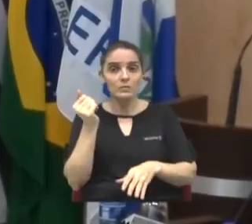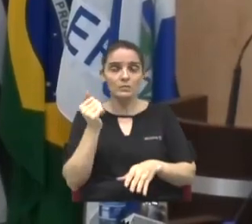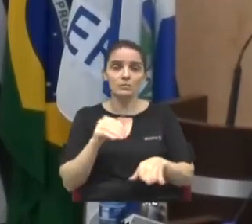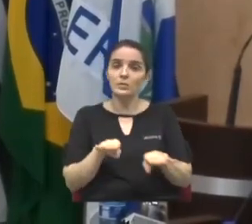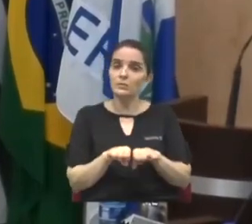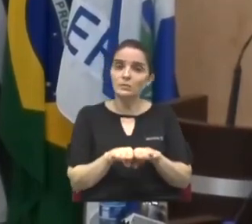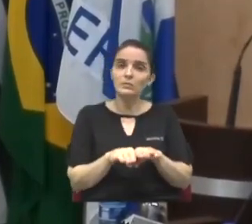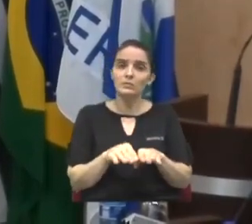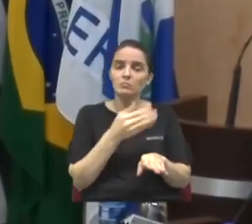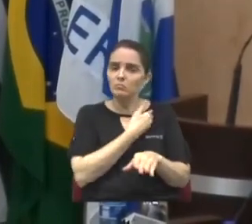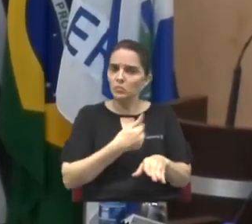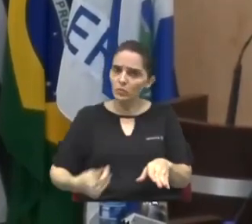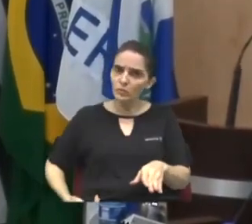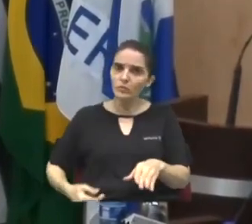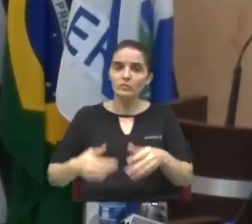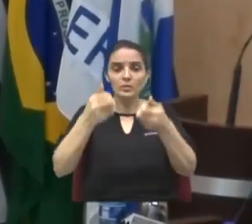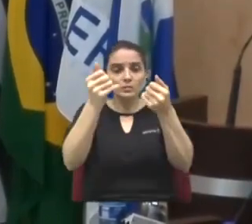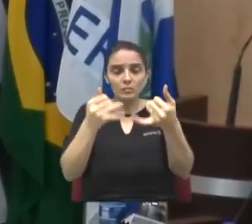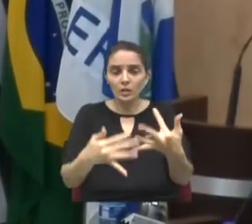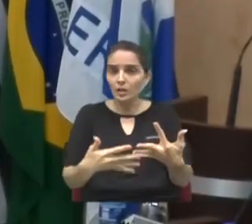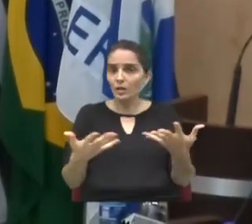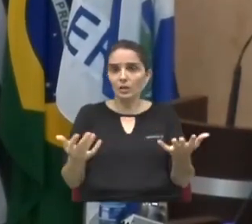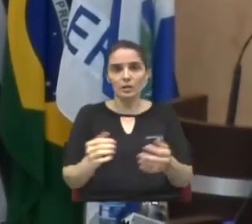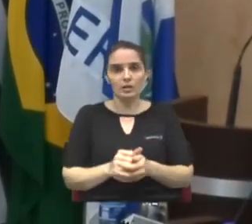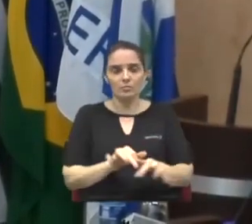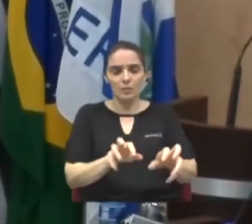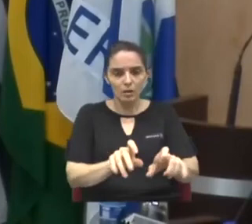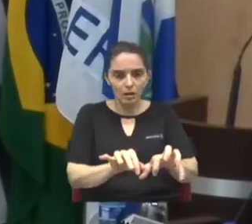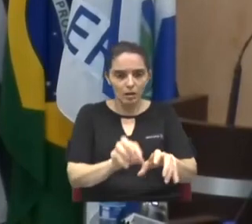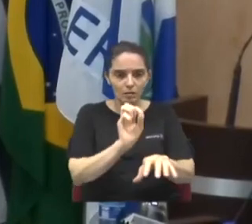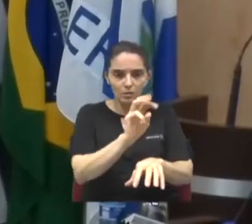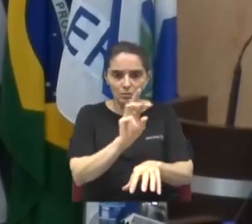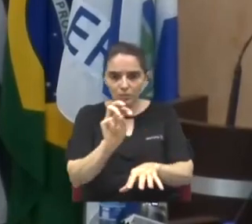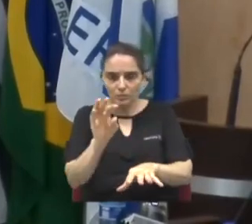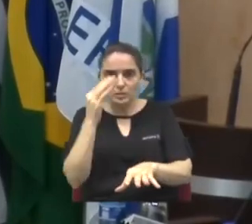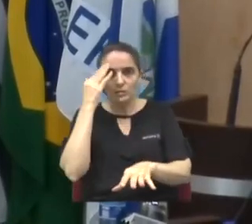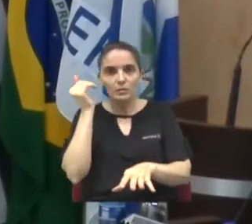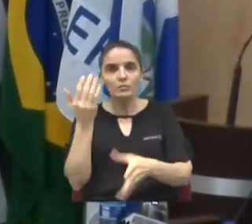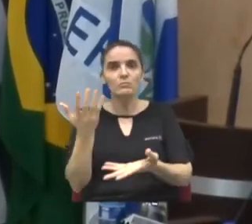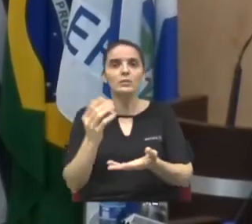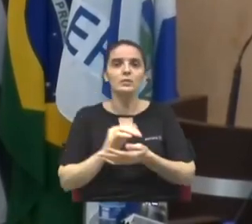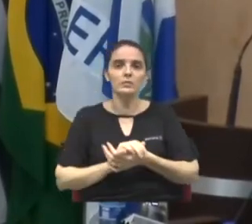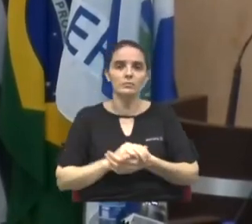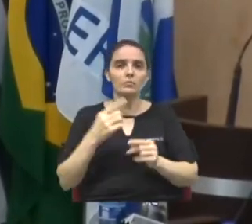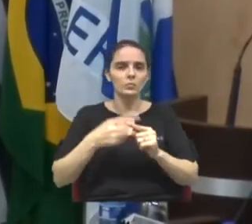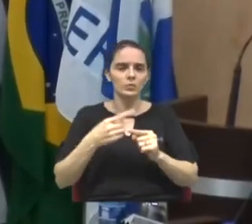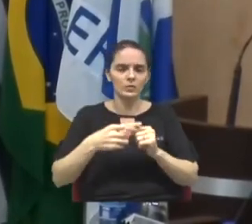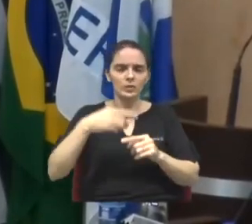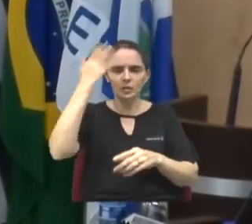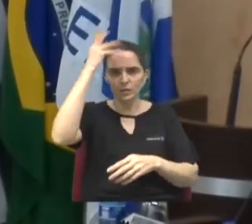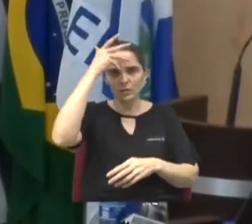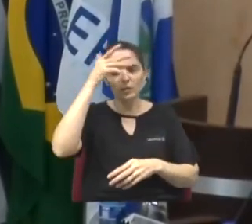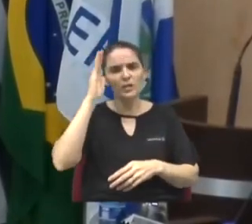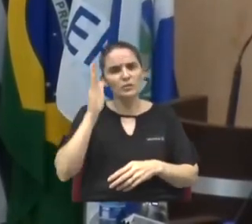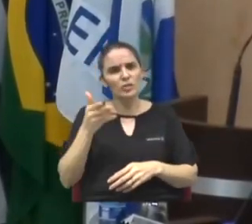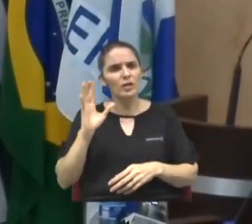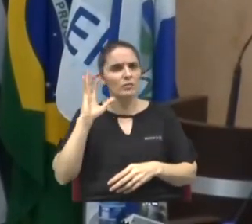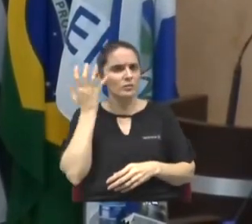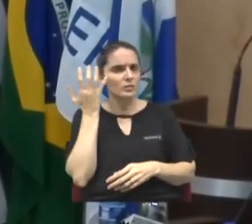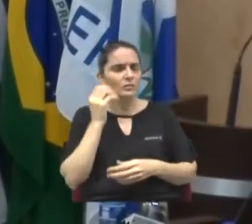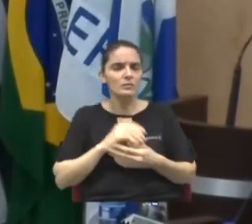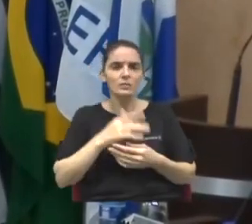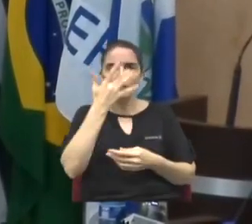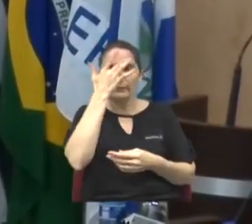o próprio governo possa se explicar, porque já passei por essas situações de o